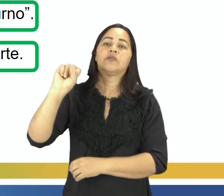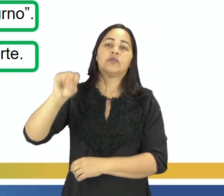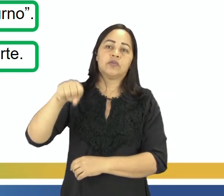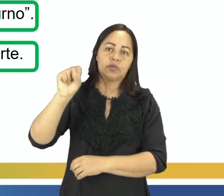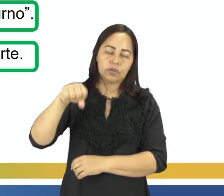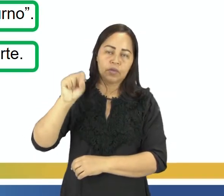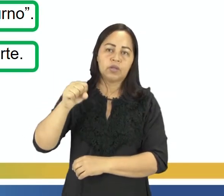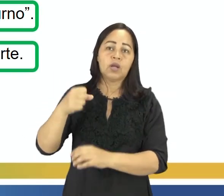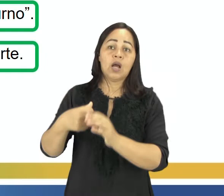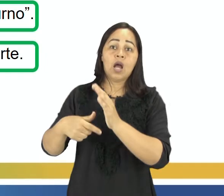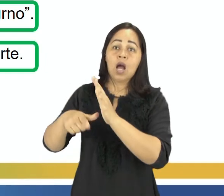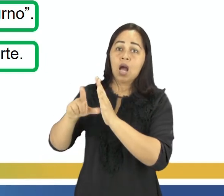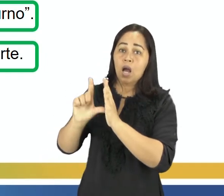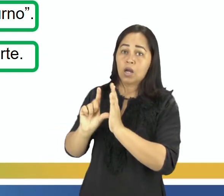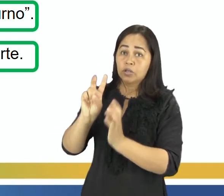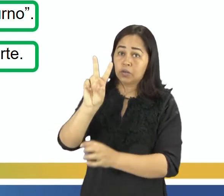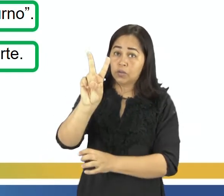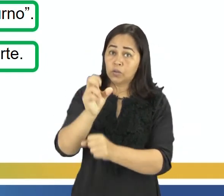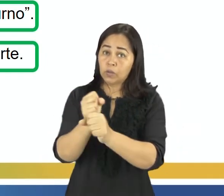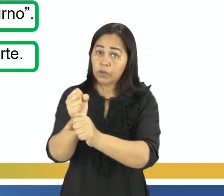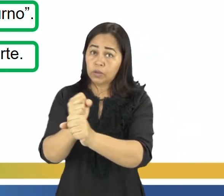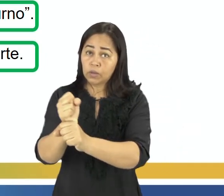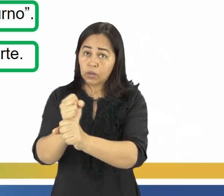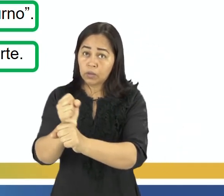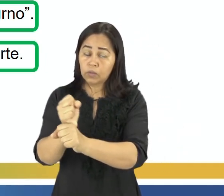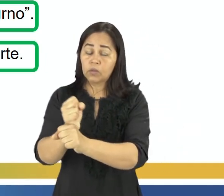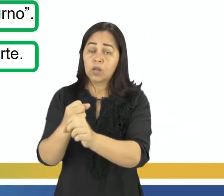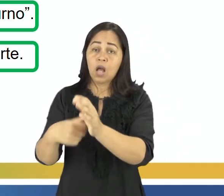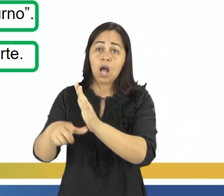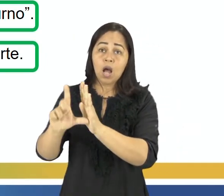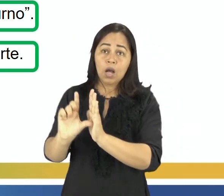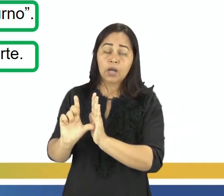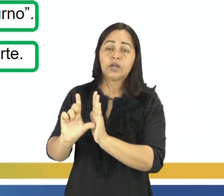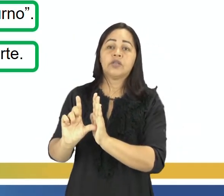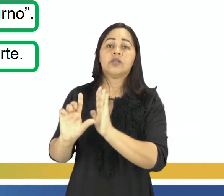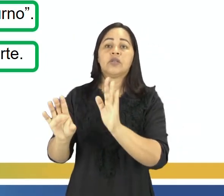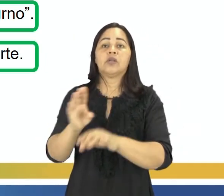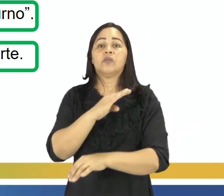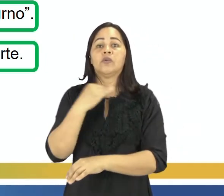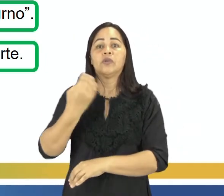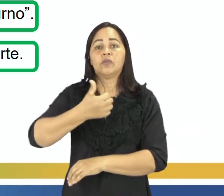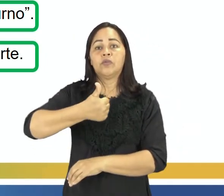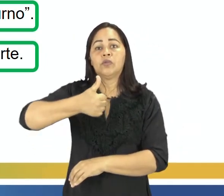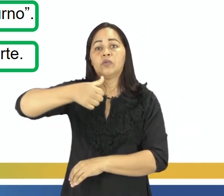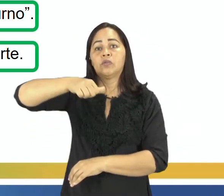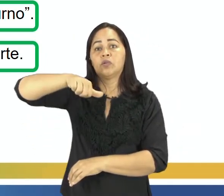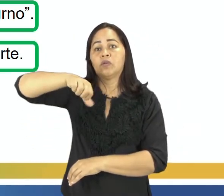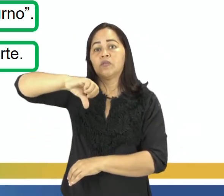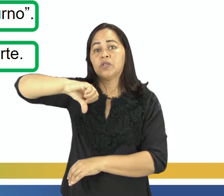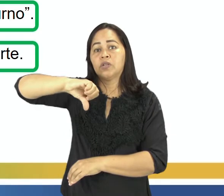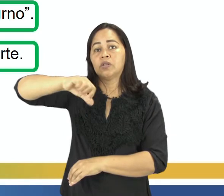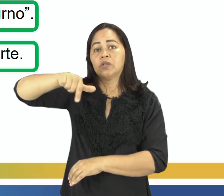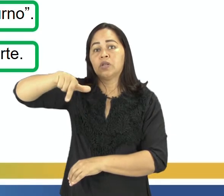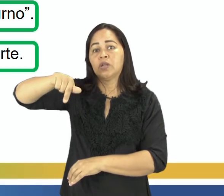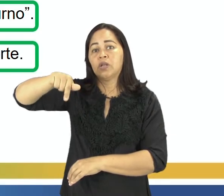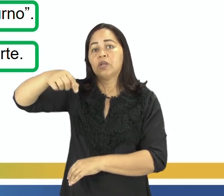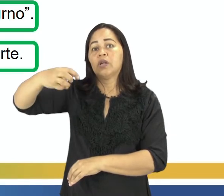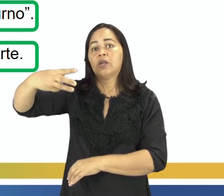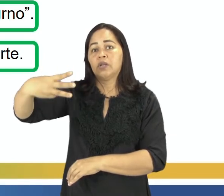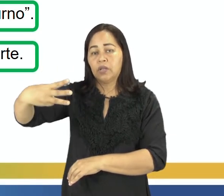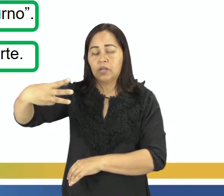Neruda recebeu o Prêmio Nobel de Literatura. Lembrando que Neruda faleceu em 1973. Então, 2 anos